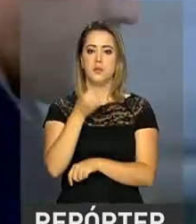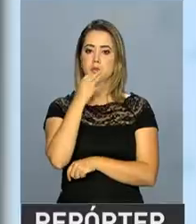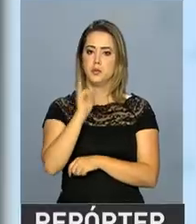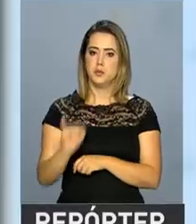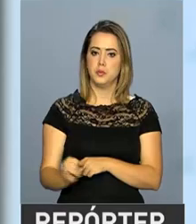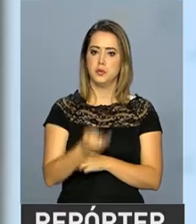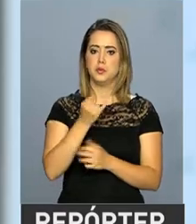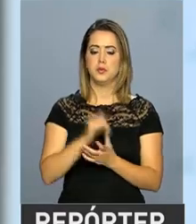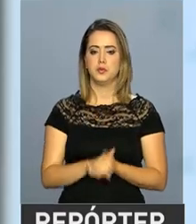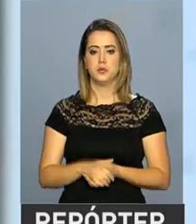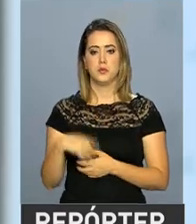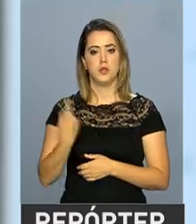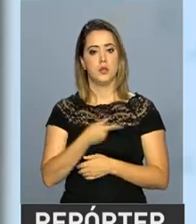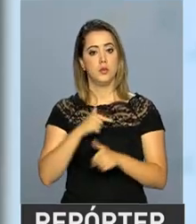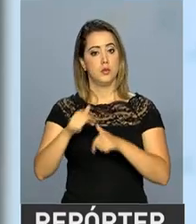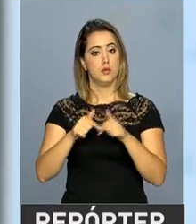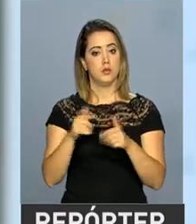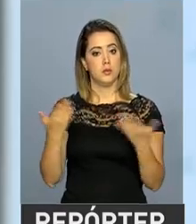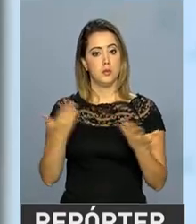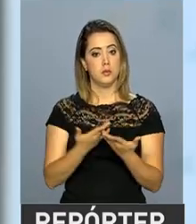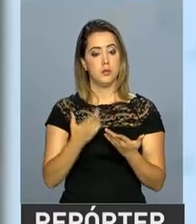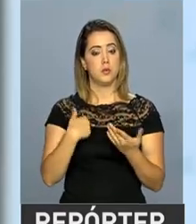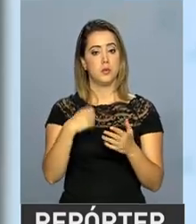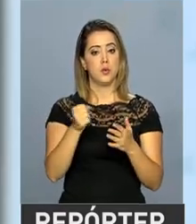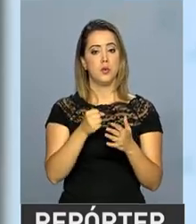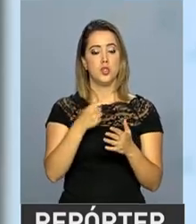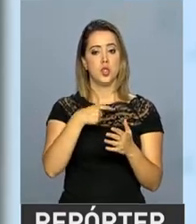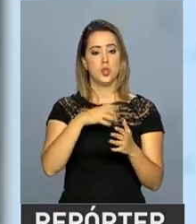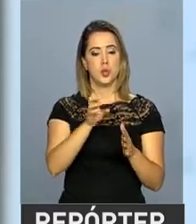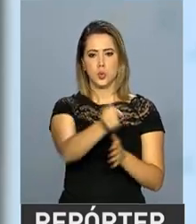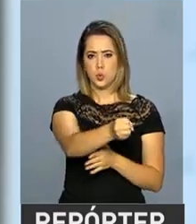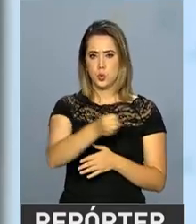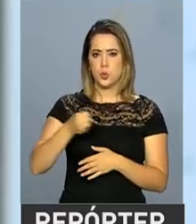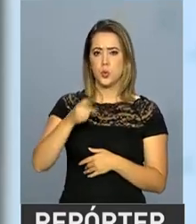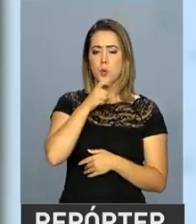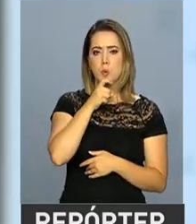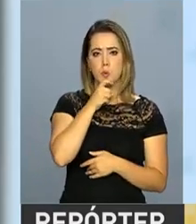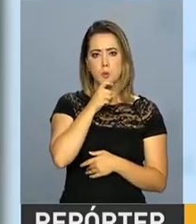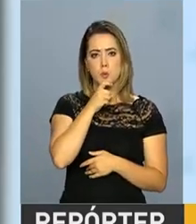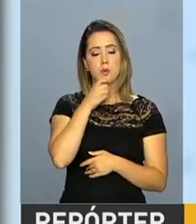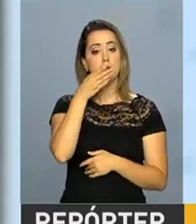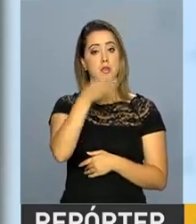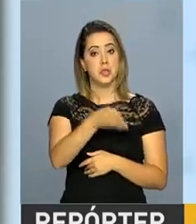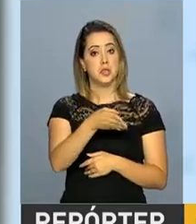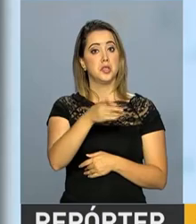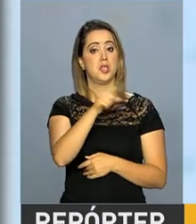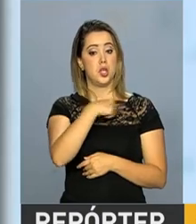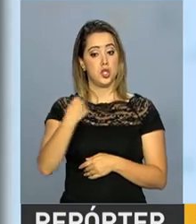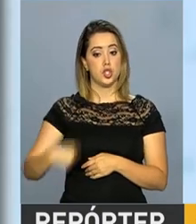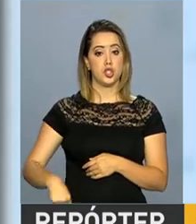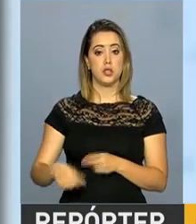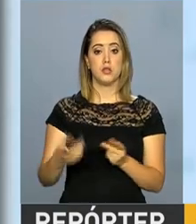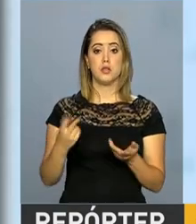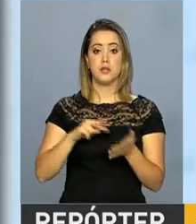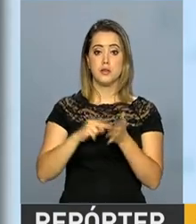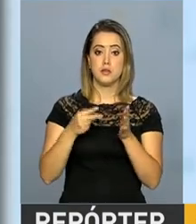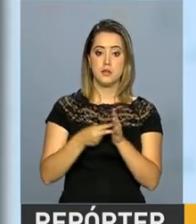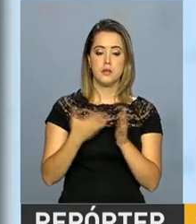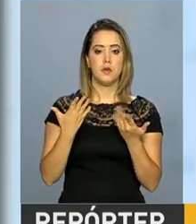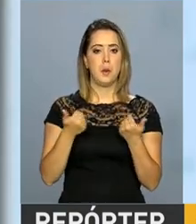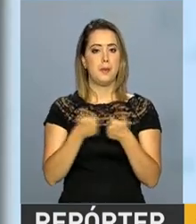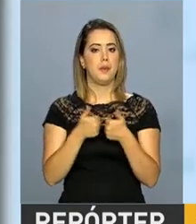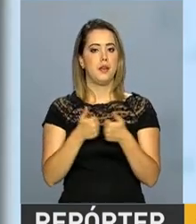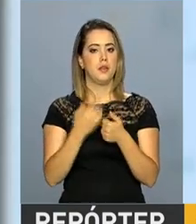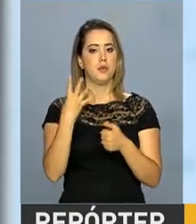oportunidade. Nós atuamos no mercado de motor de geladeira e o mercado chinês ele corresponde a perto